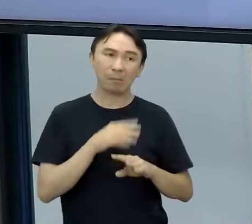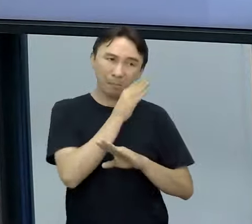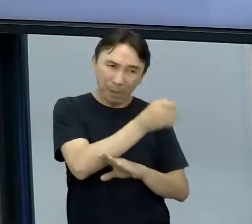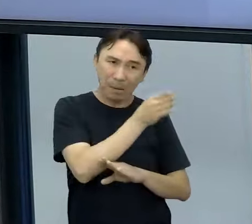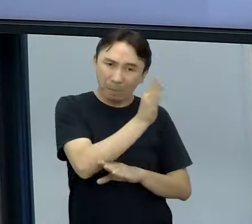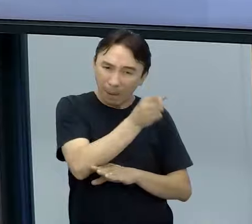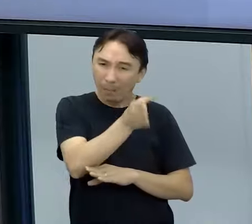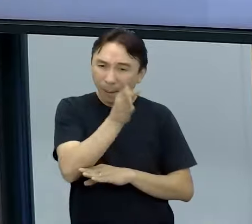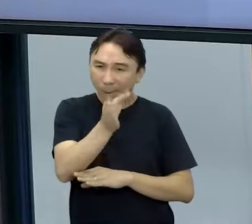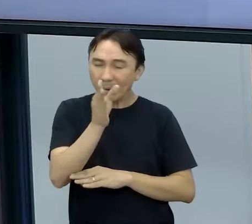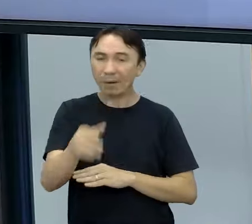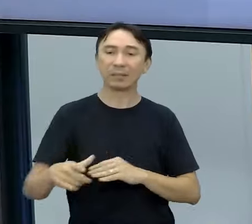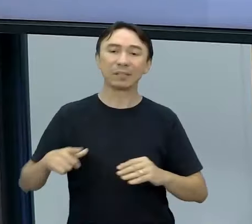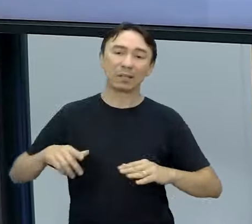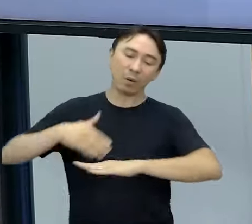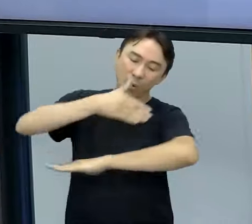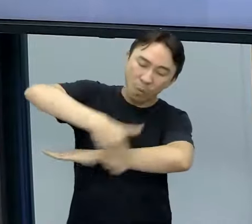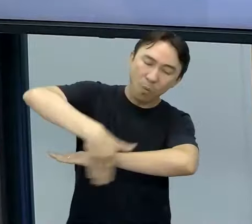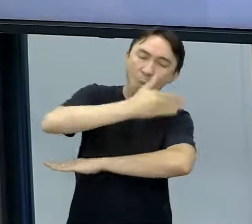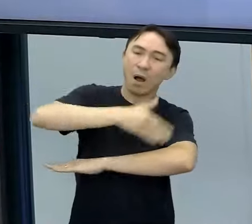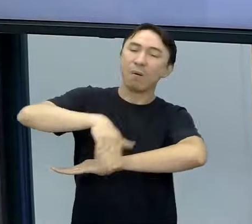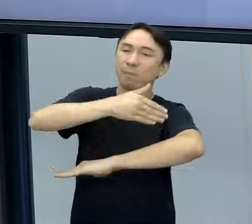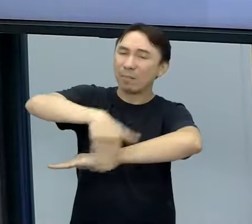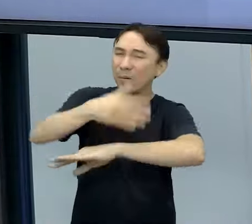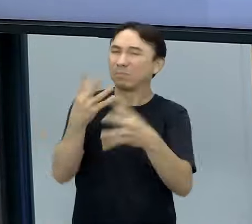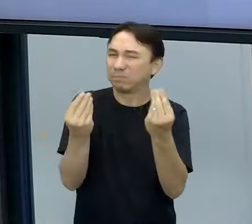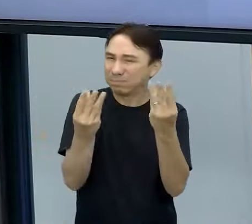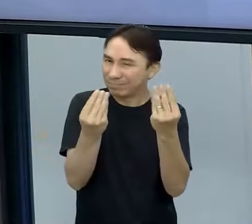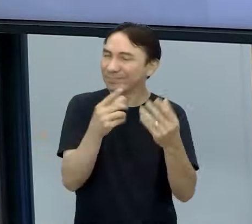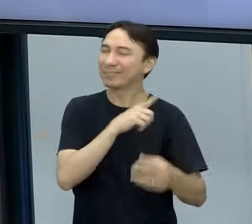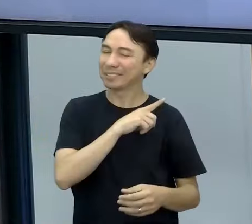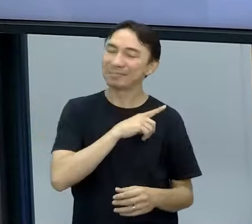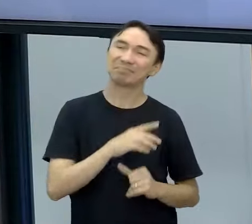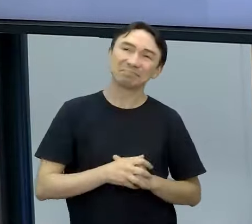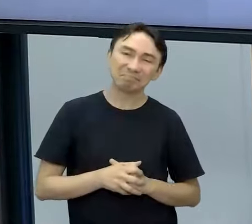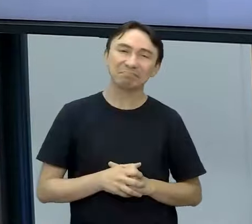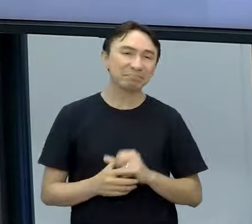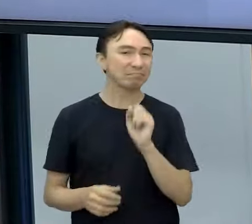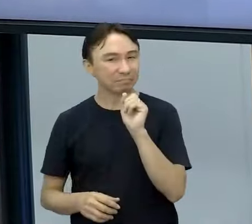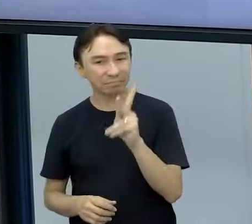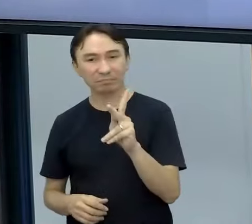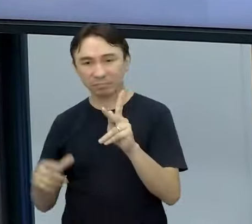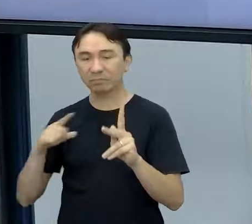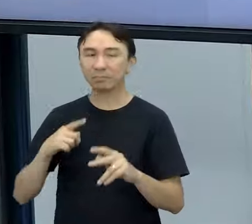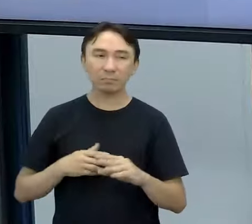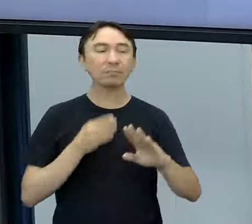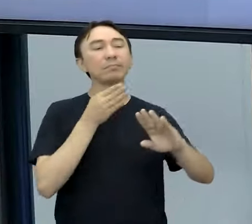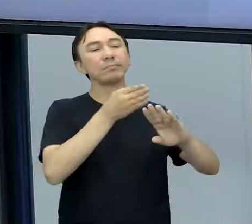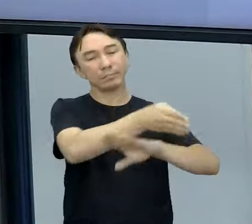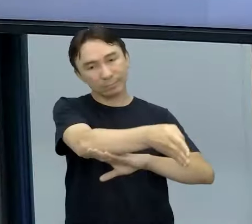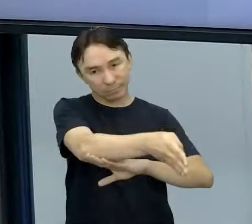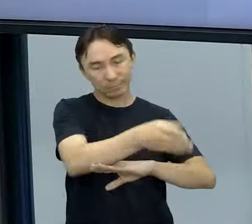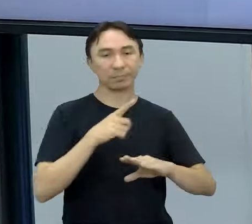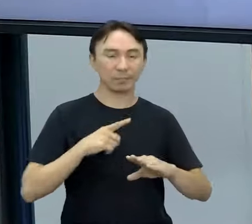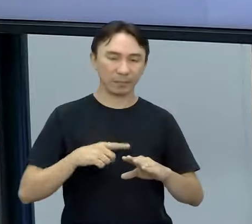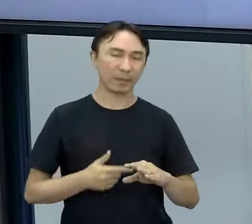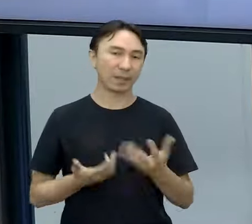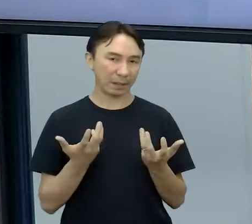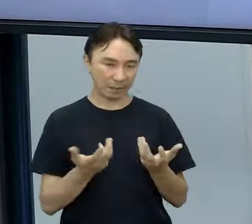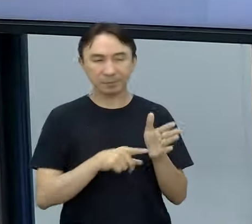ruas, né, várias avenidas. Tá, mas aí, vou lá, bato na casa da pessoa pra fazer a pesquisa com ela, né, pensando numa pesquisa